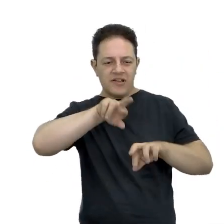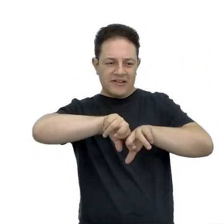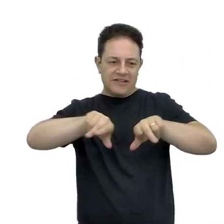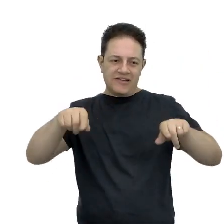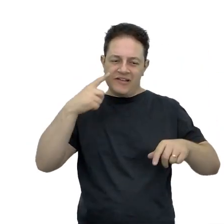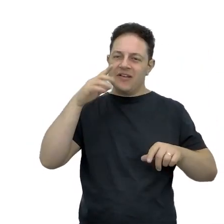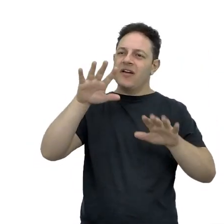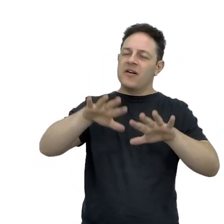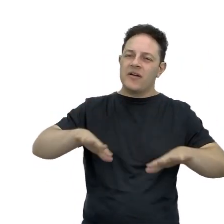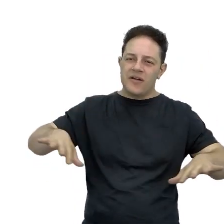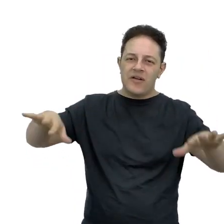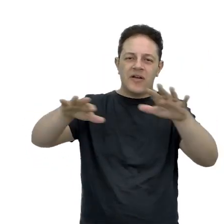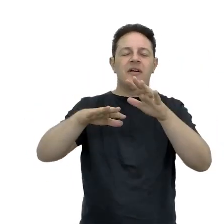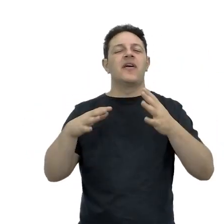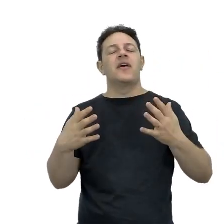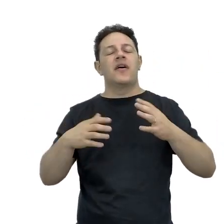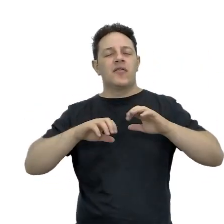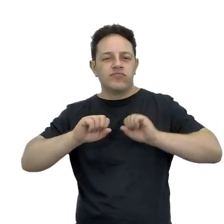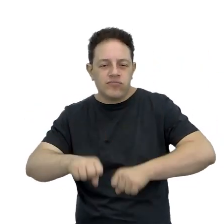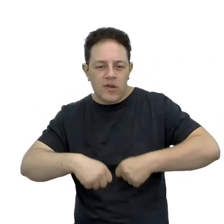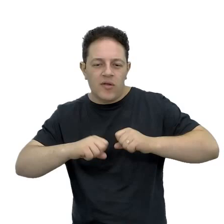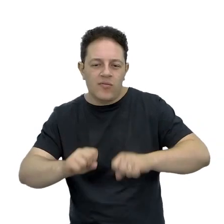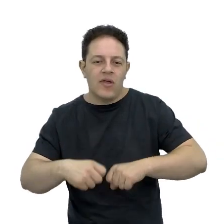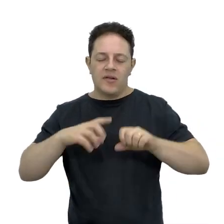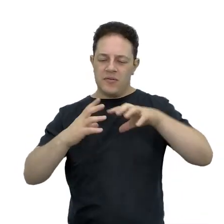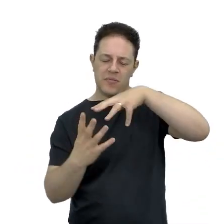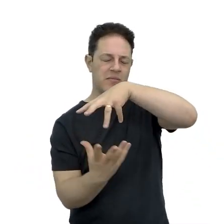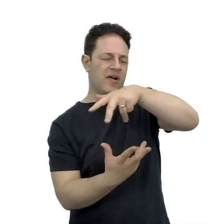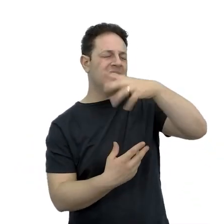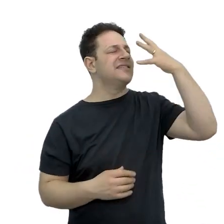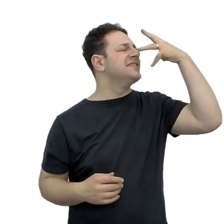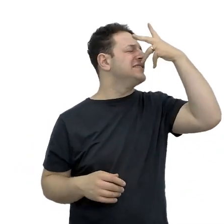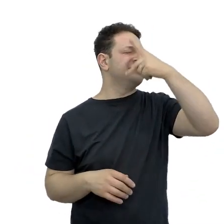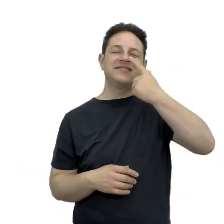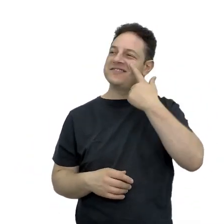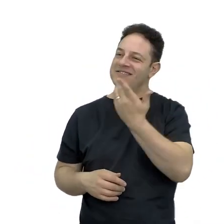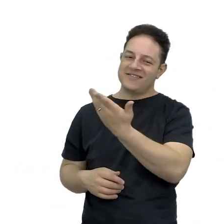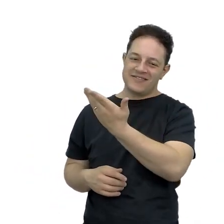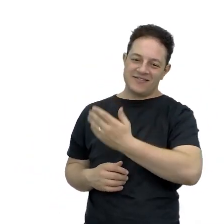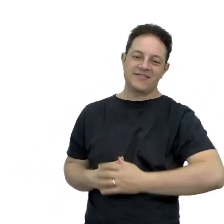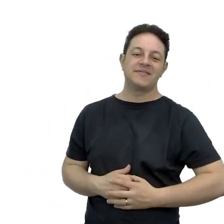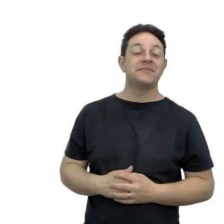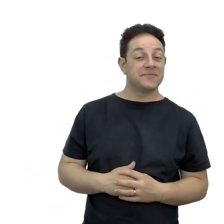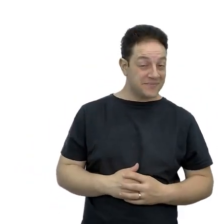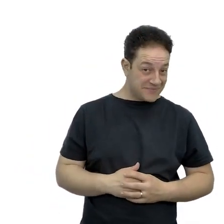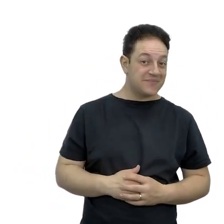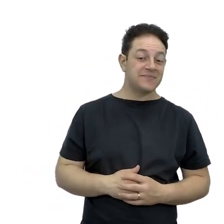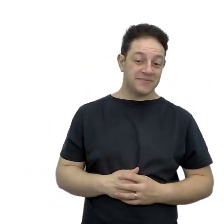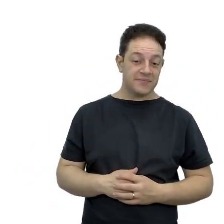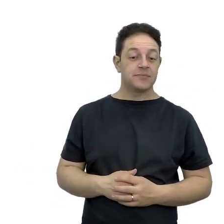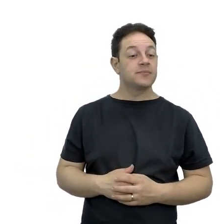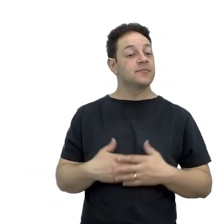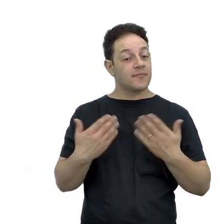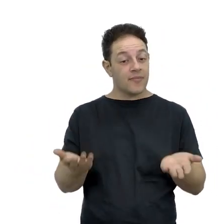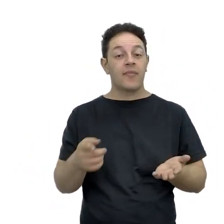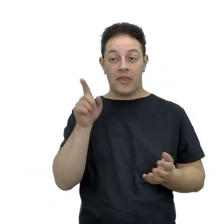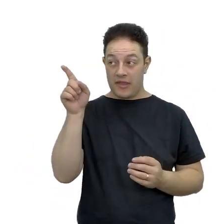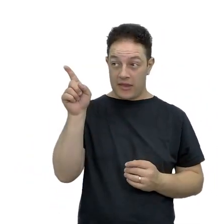nesse planeta tão potente, né? E para essa